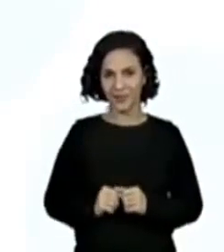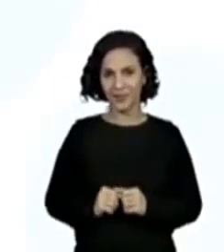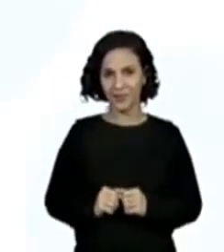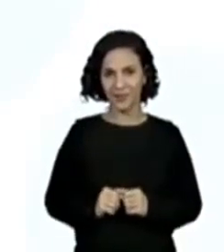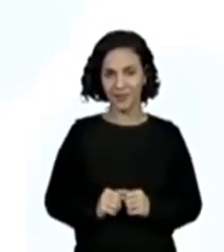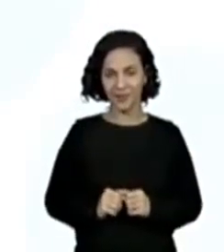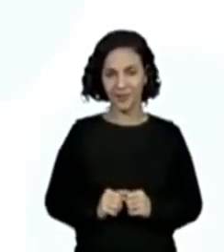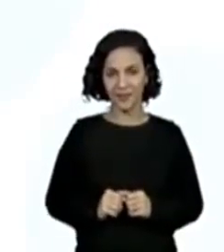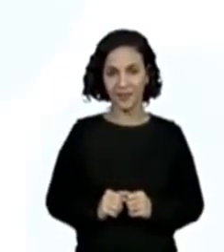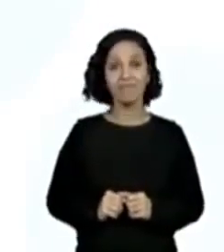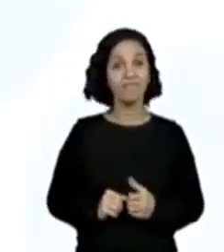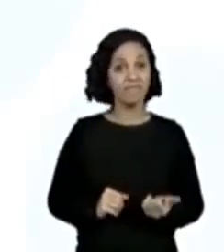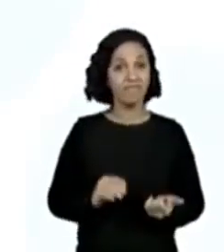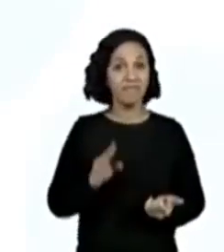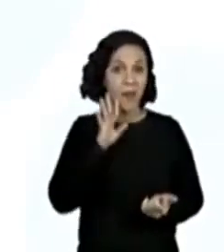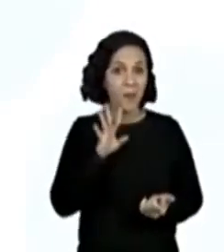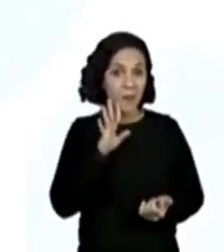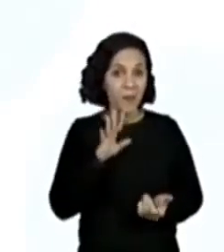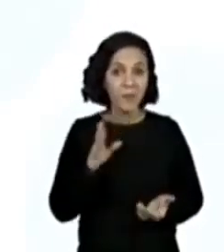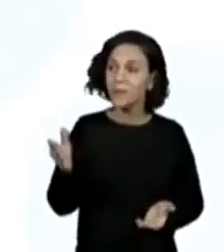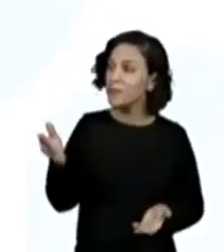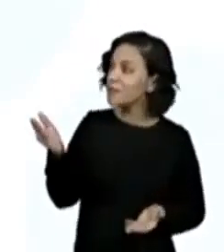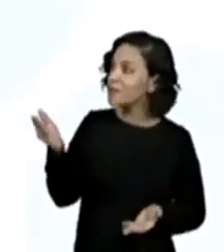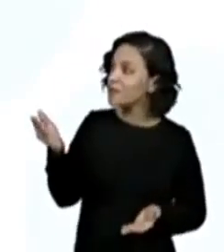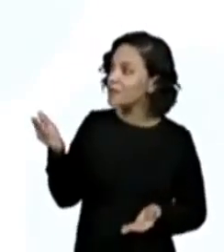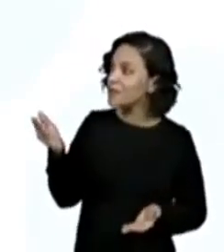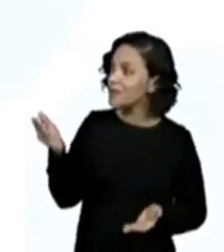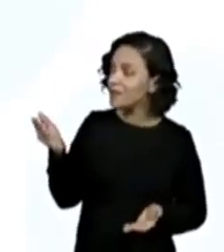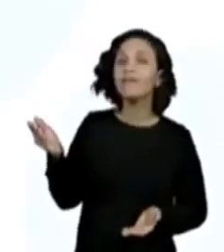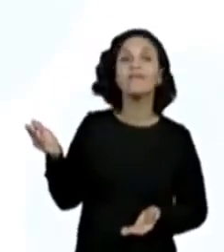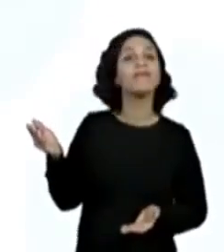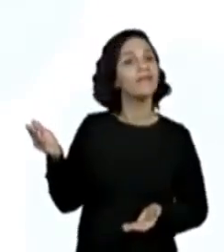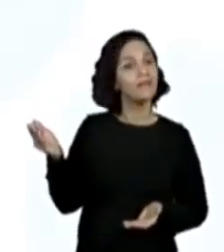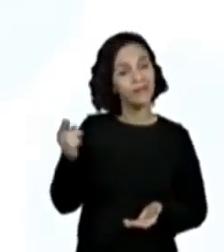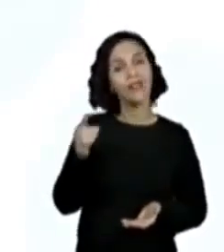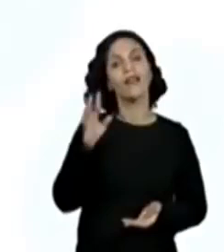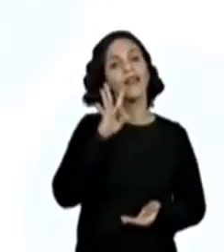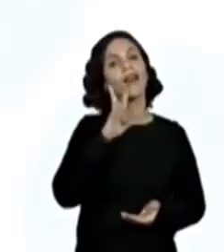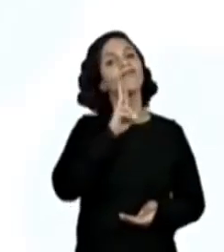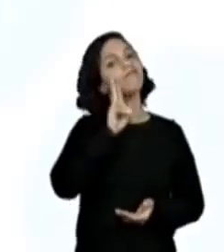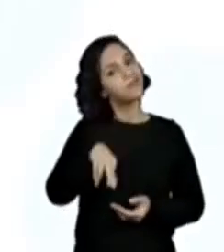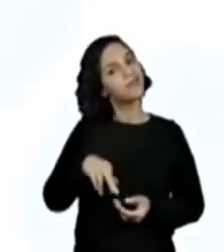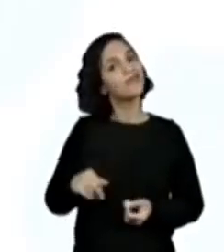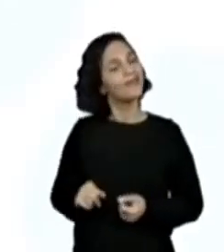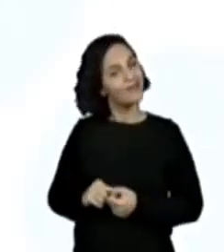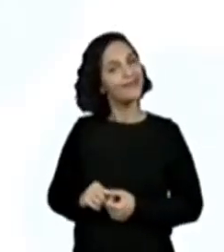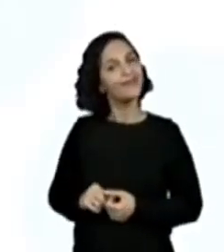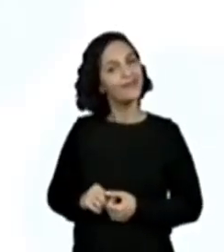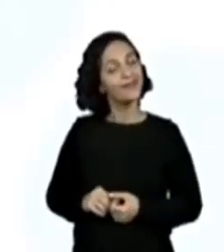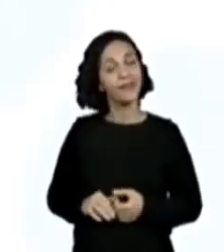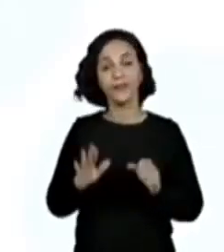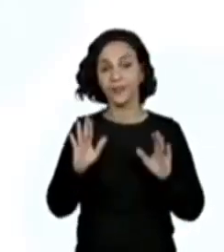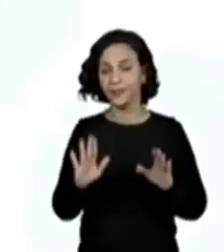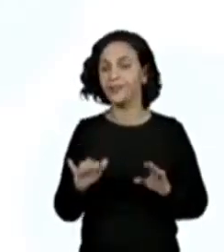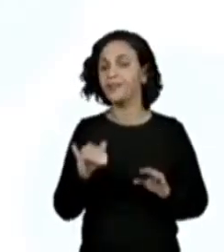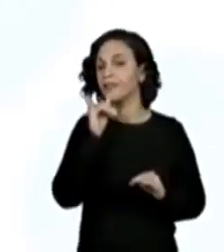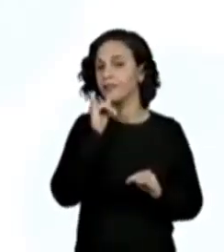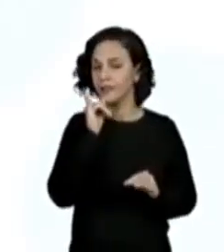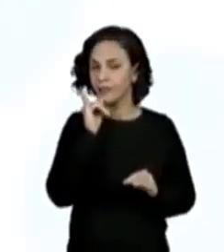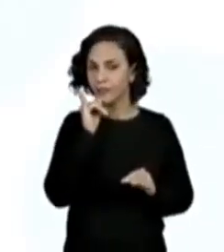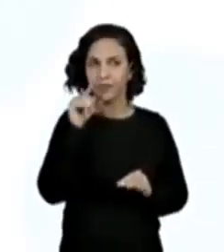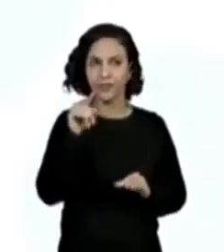30. Legal esse jeito de fazer, né? Essa situação problema. Nesse caso aqui,